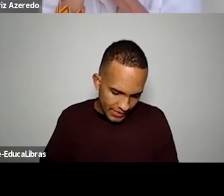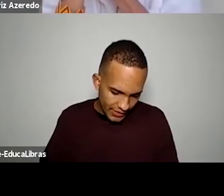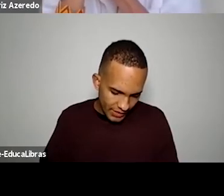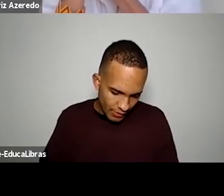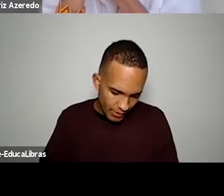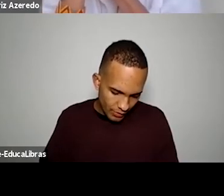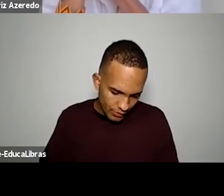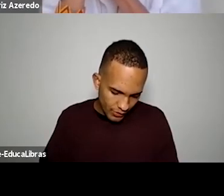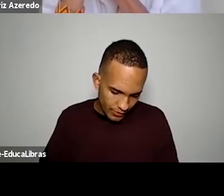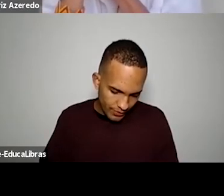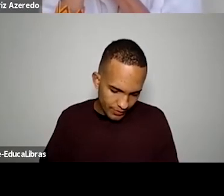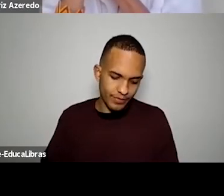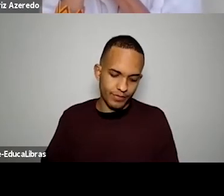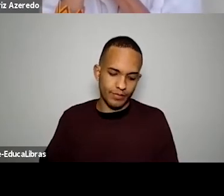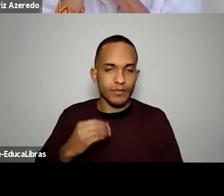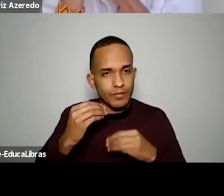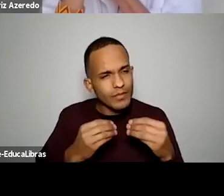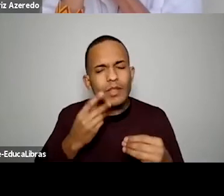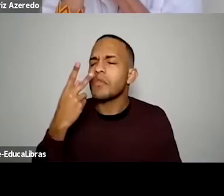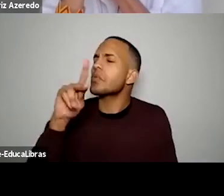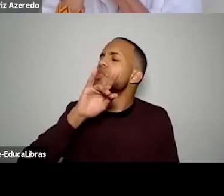E você, Gilson?